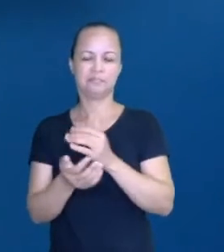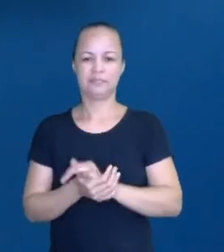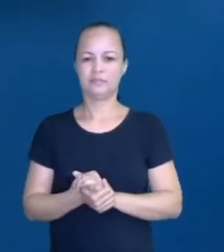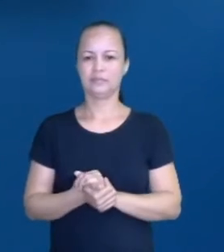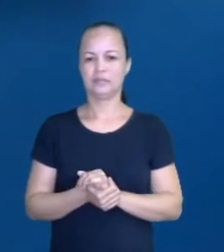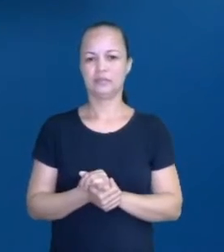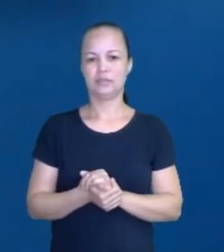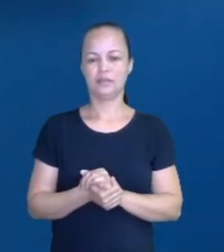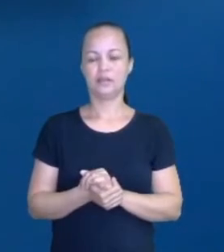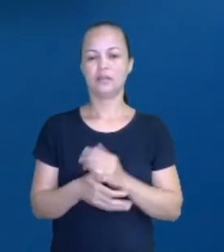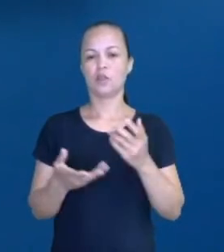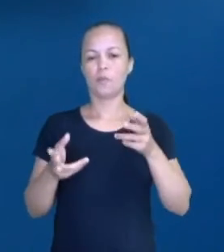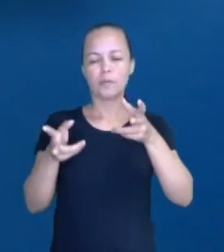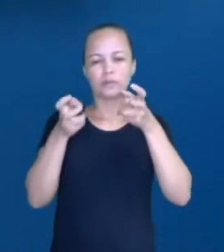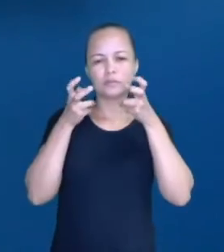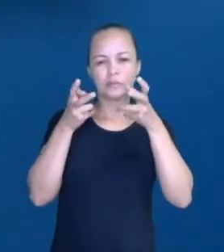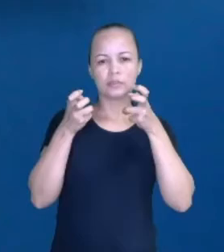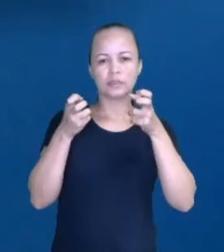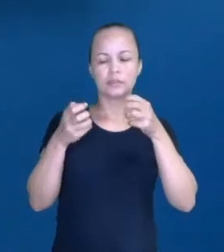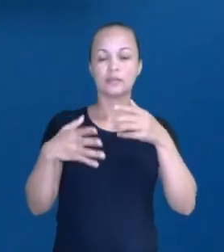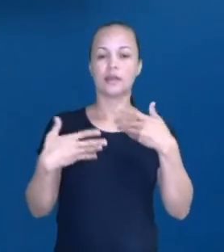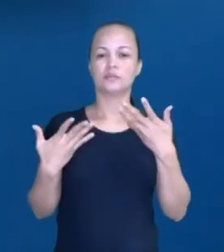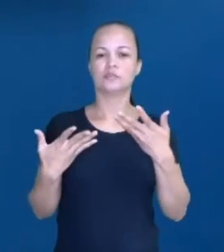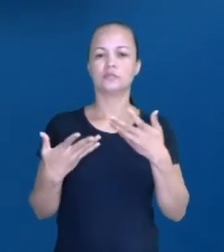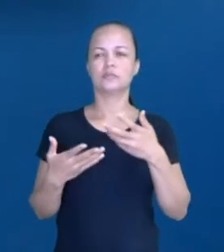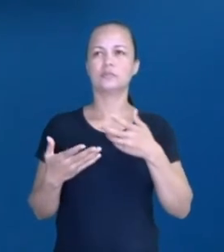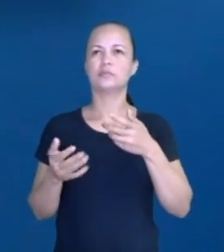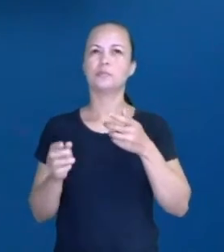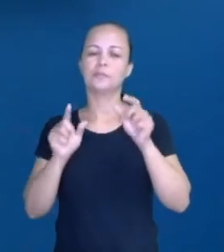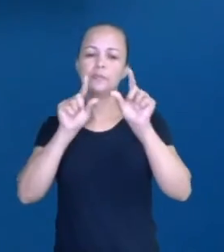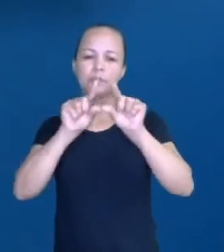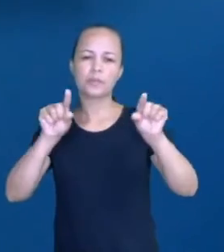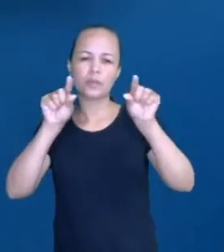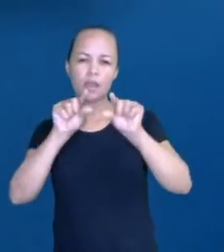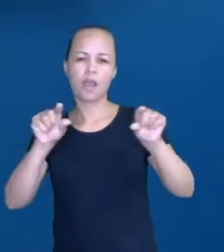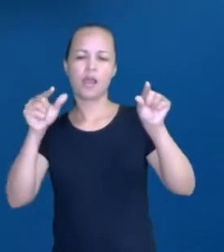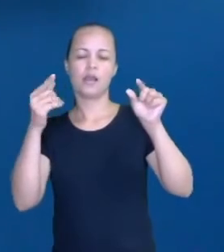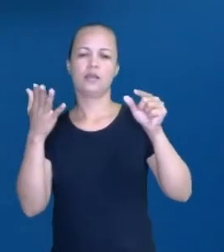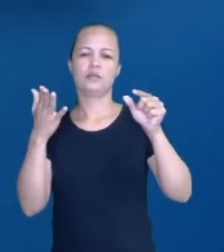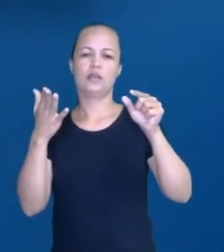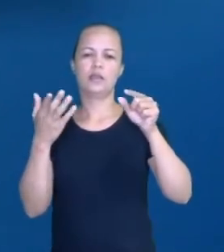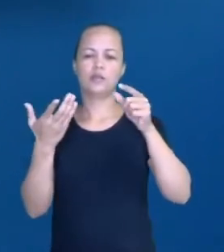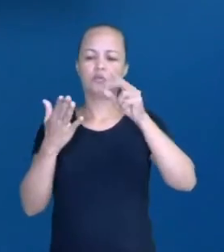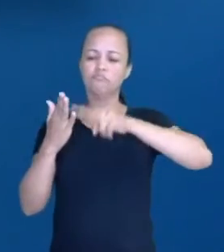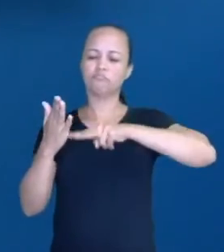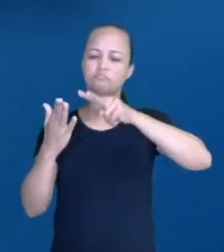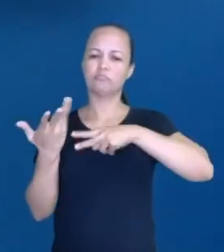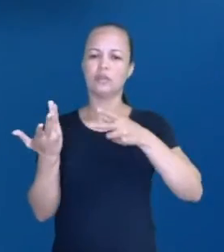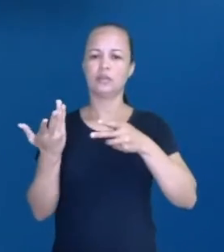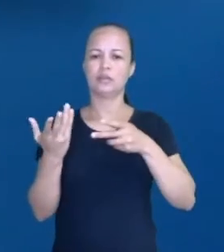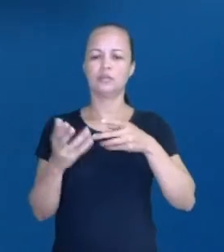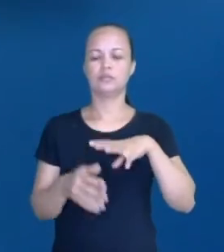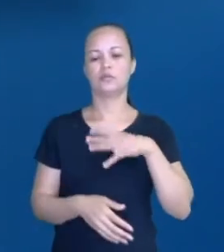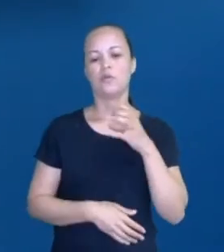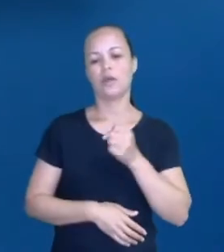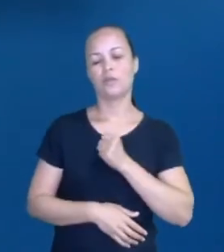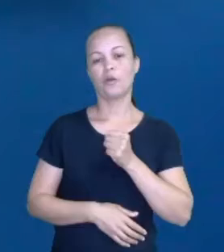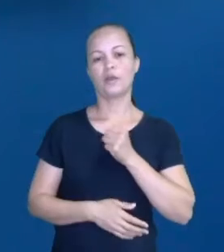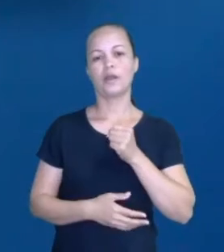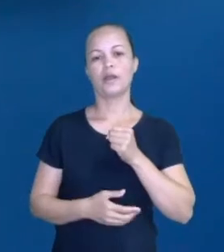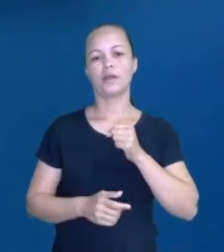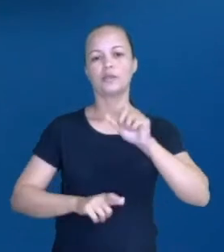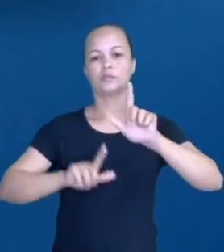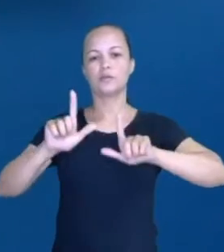que prestar atenção na entonação. Se a gente for ler uma frase que é exclamativa, eu não posso ler: estou adorando as aulas